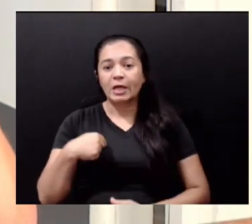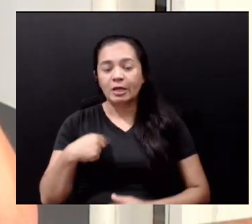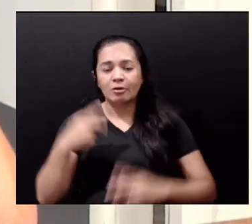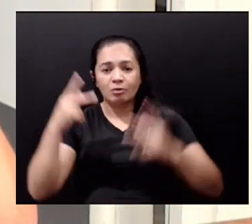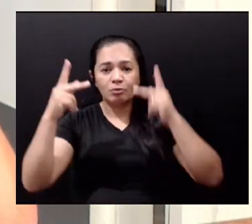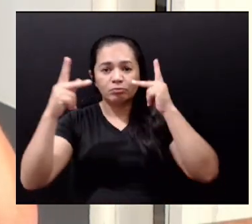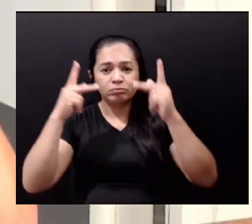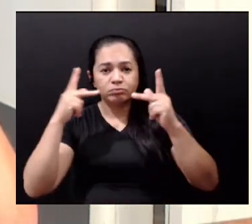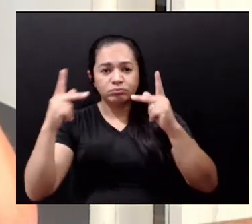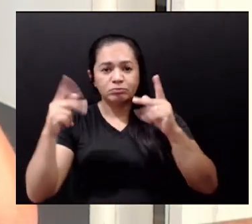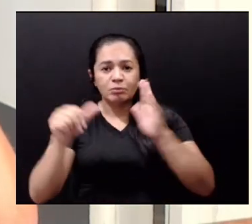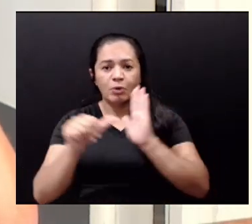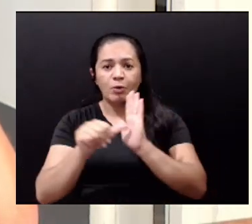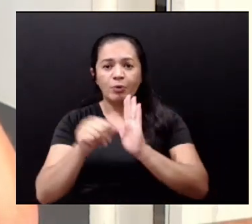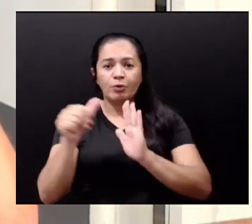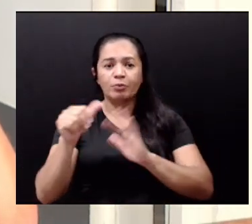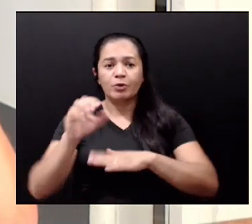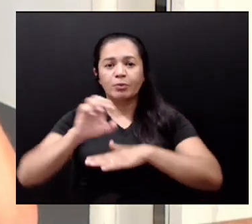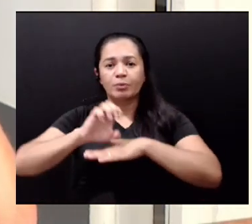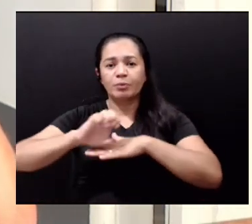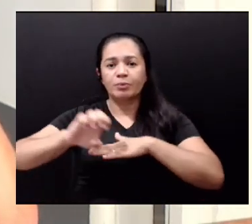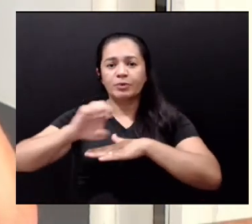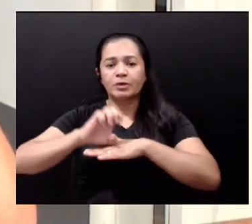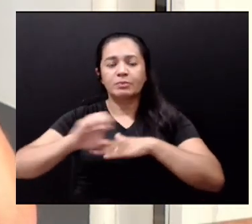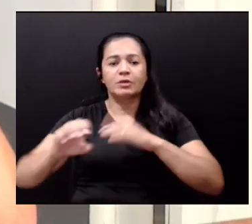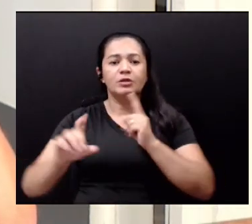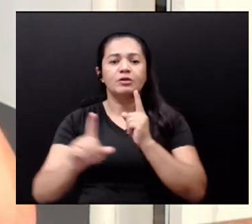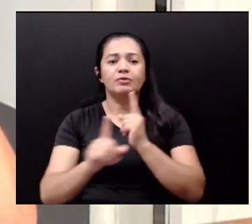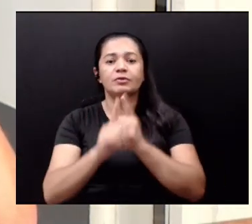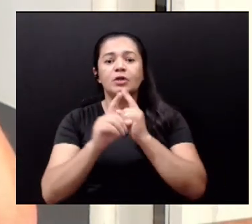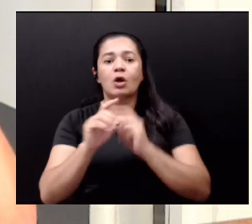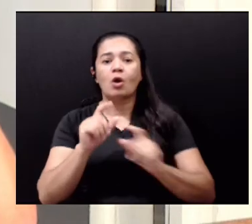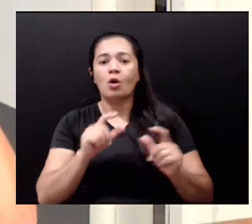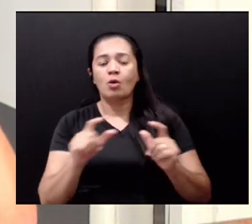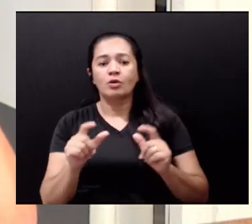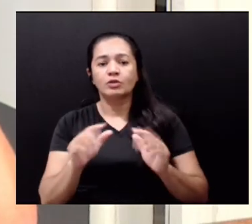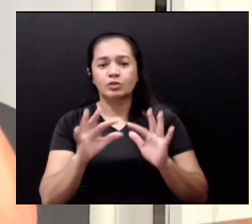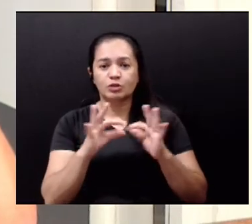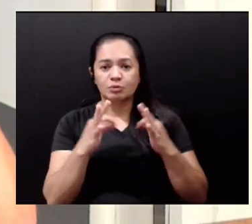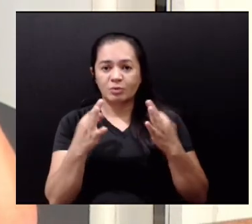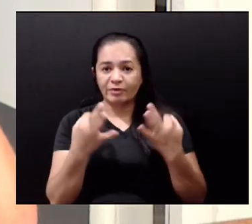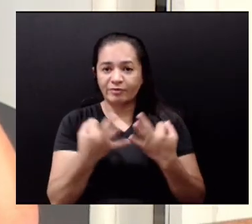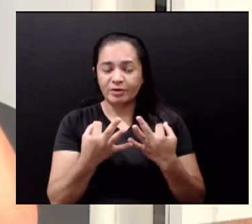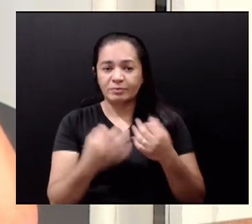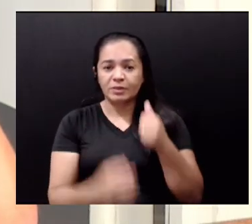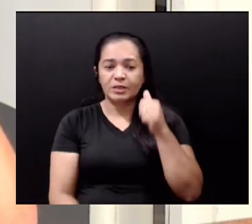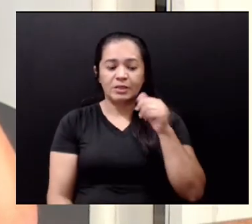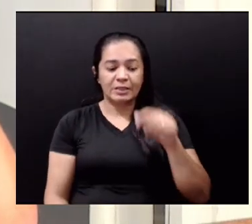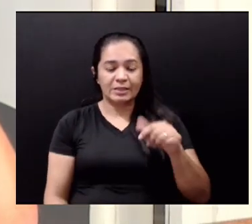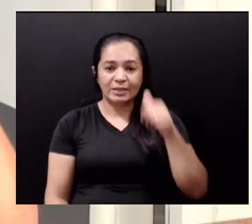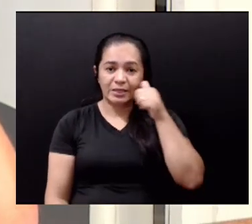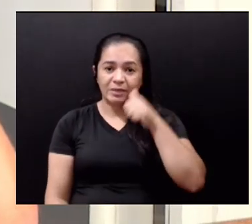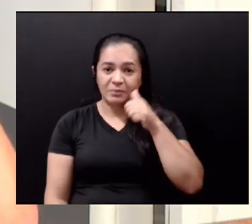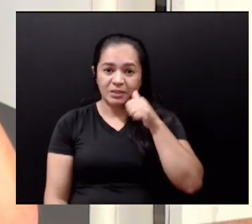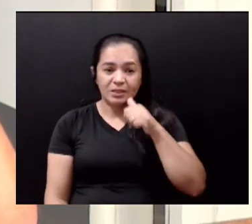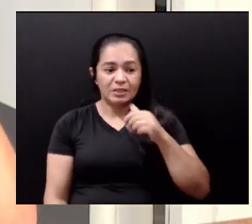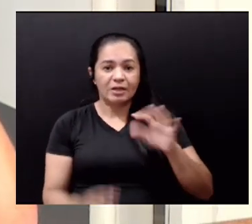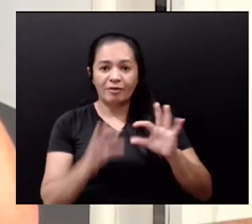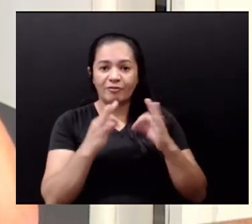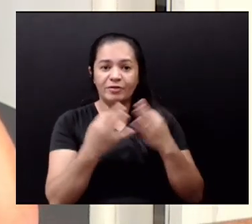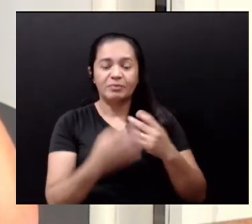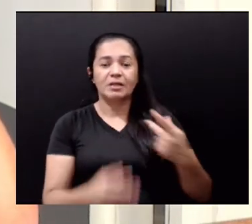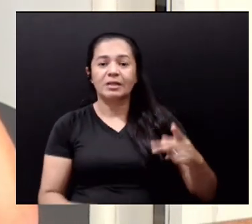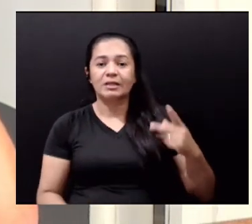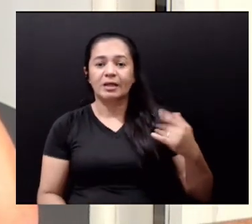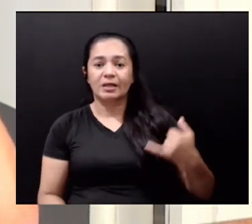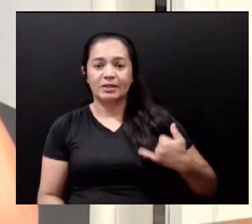primeiro estágio, assim, de atendimento foi de uma família de uma menina uma adolescente de 12 anos, e a